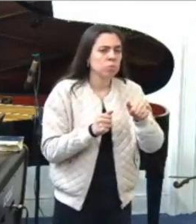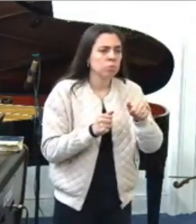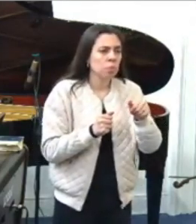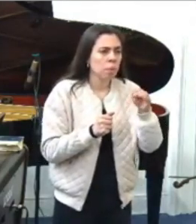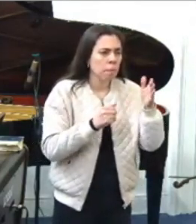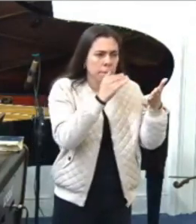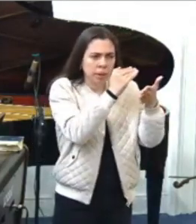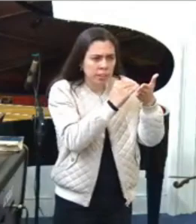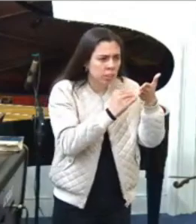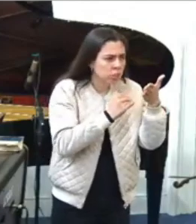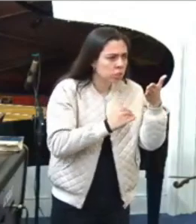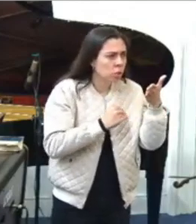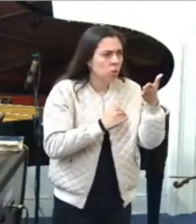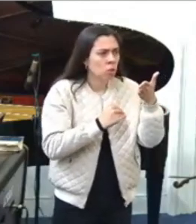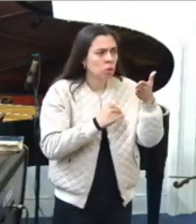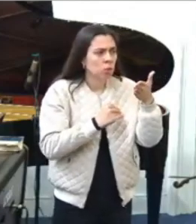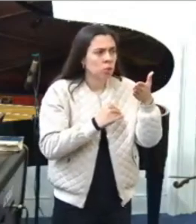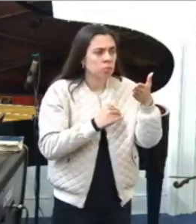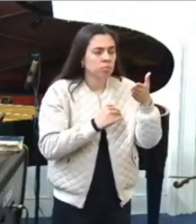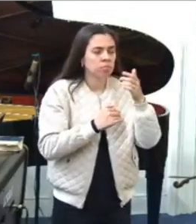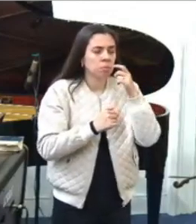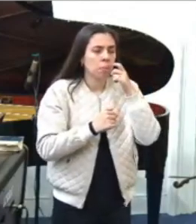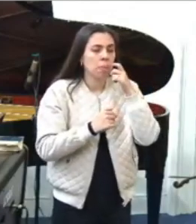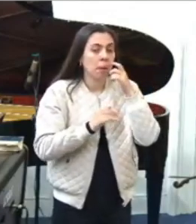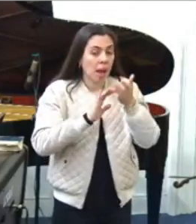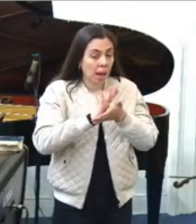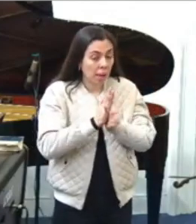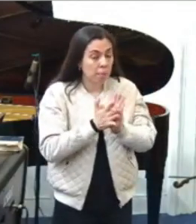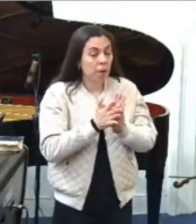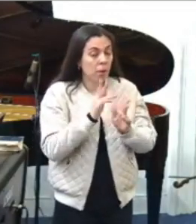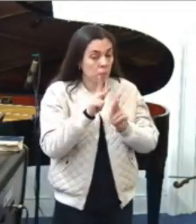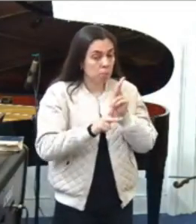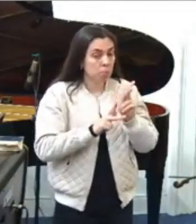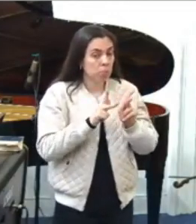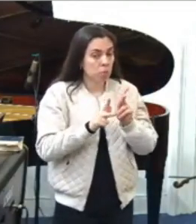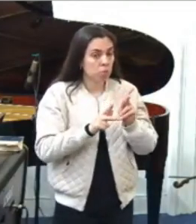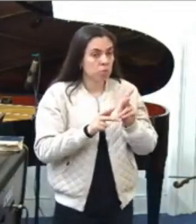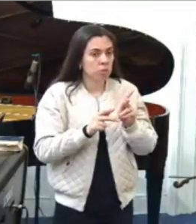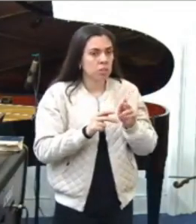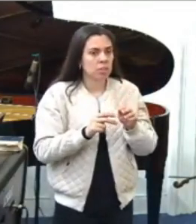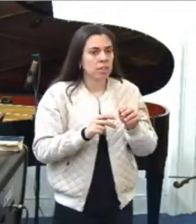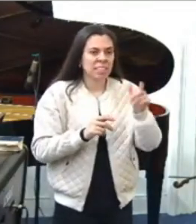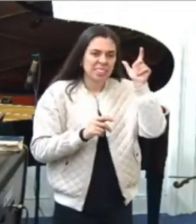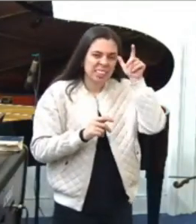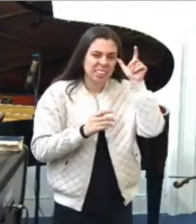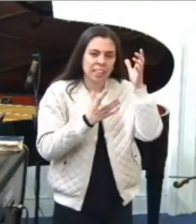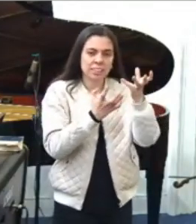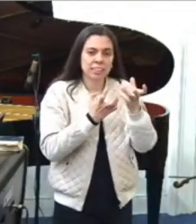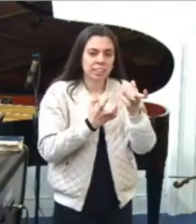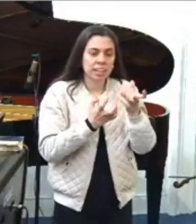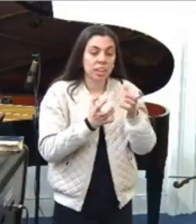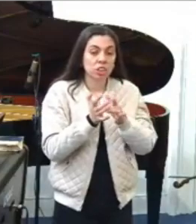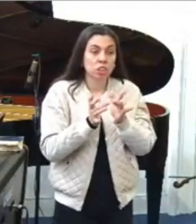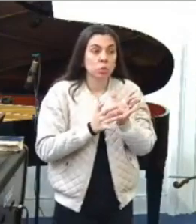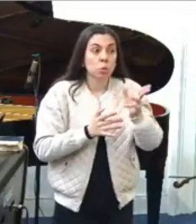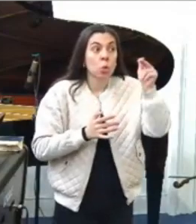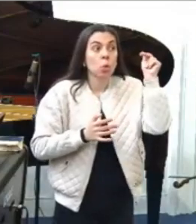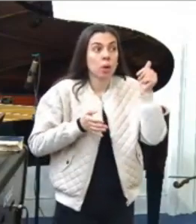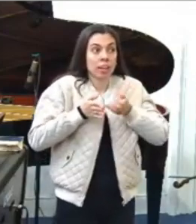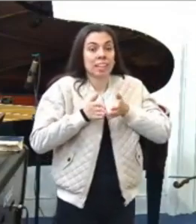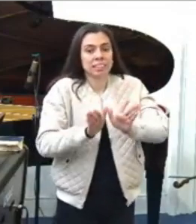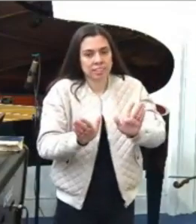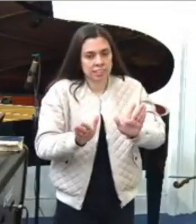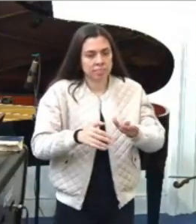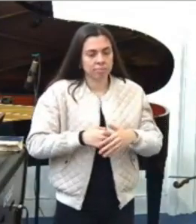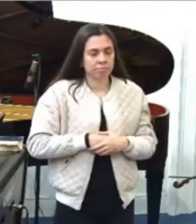Lembramos, por exemplo, de uma história como de Moisés, que quando nasceu, era um período em que Faraó pegava as crianças dos